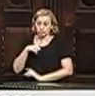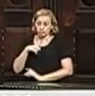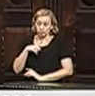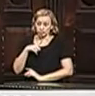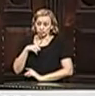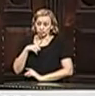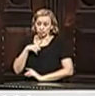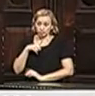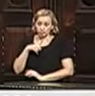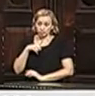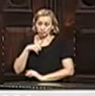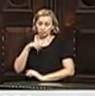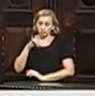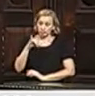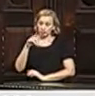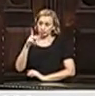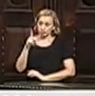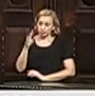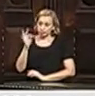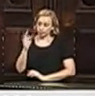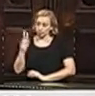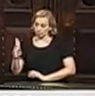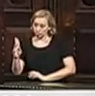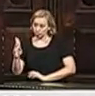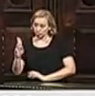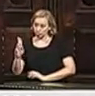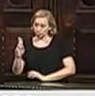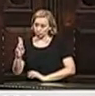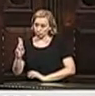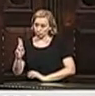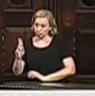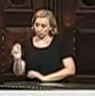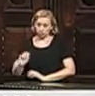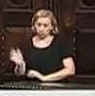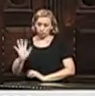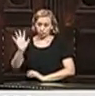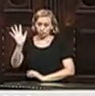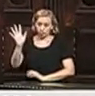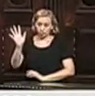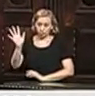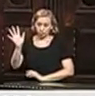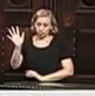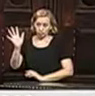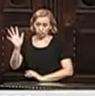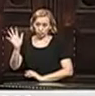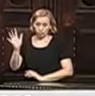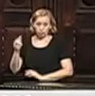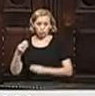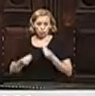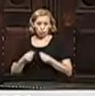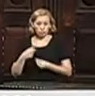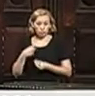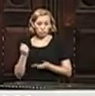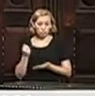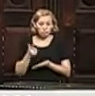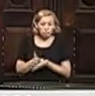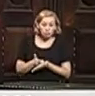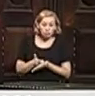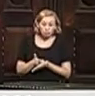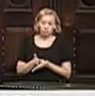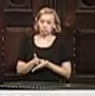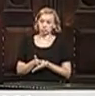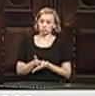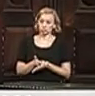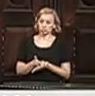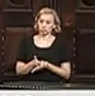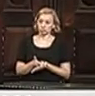tributário no IPTU com caráter de confisco, você não vai poder pagar. A inadimplência